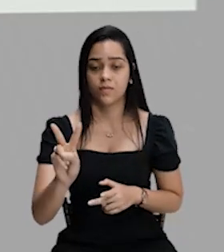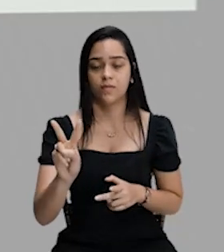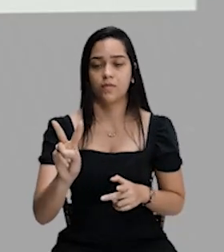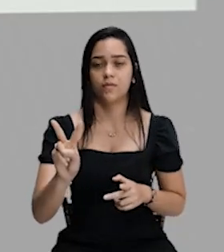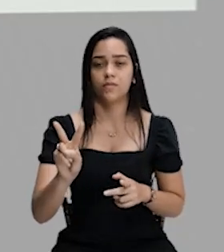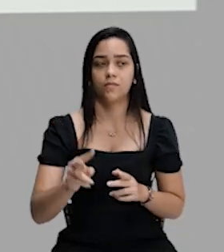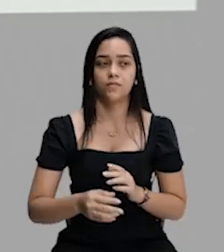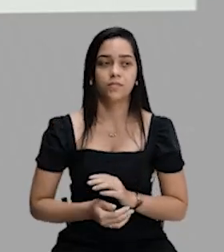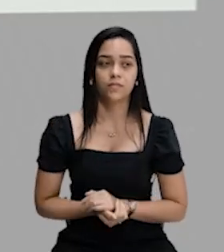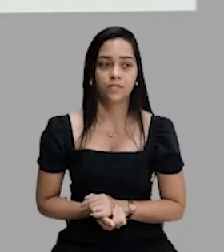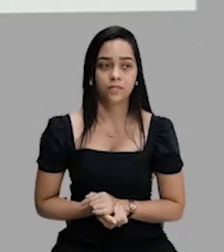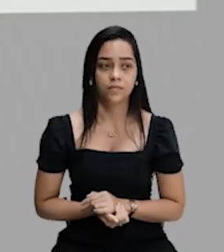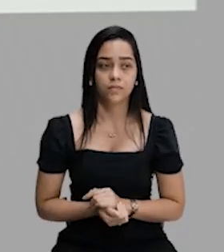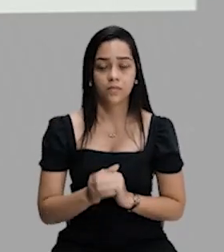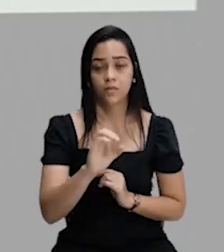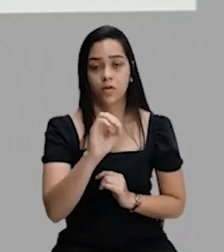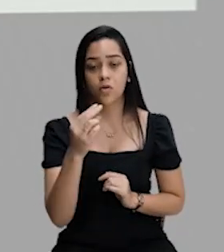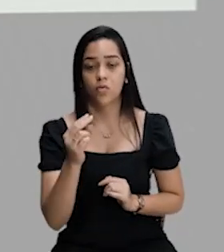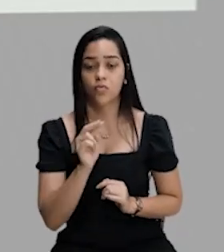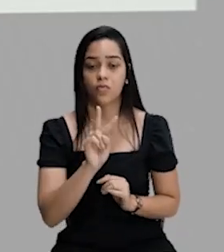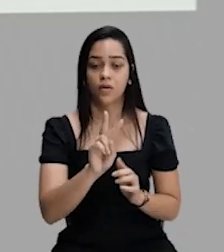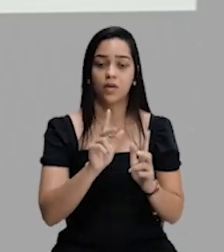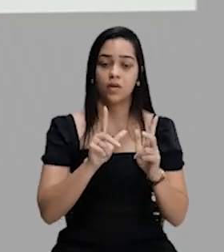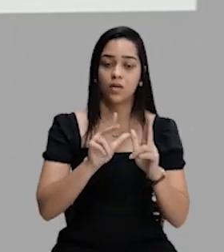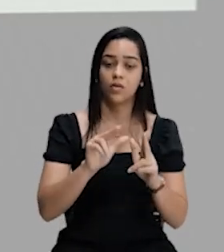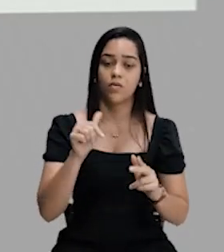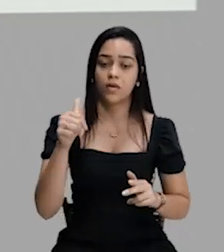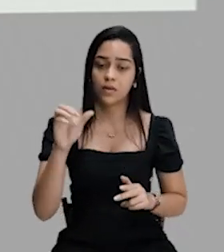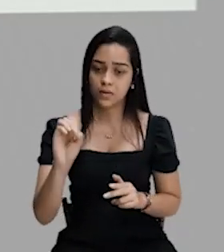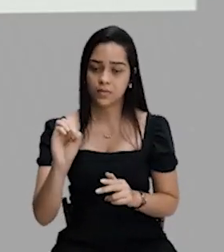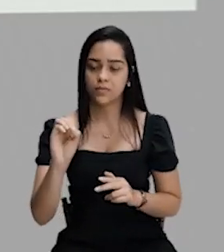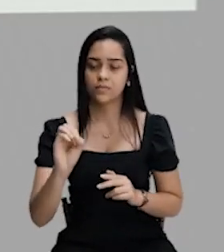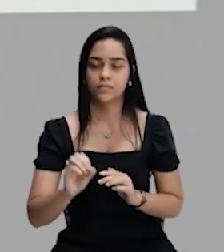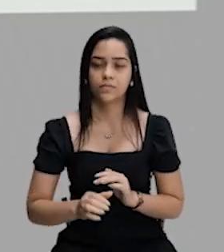10 é igual a v ou V = 10